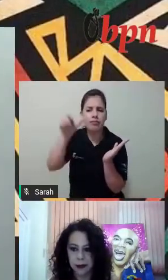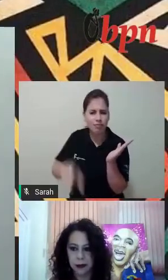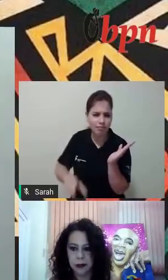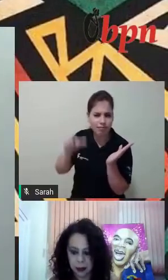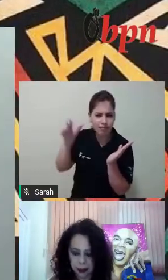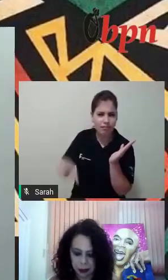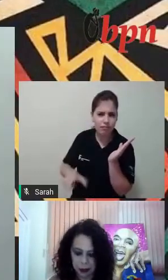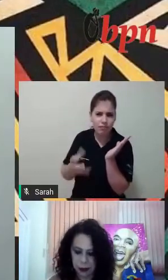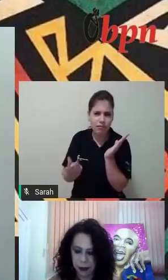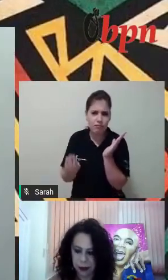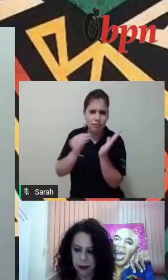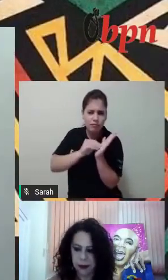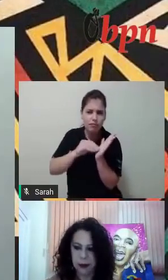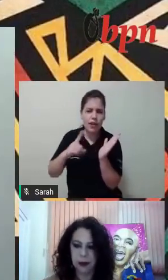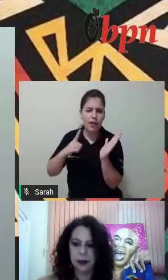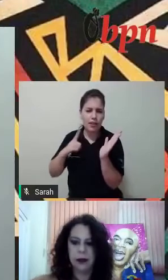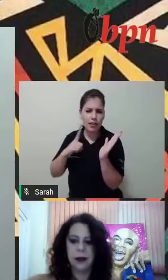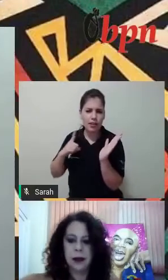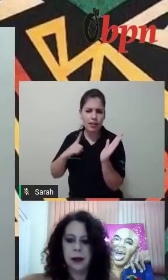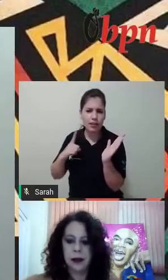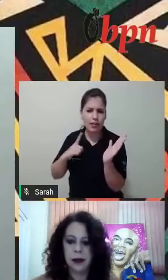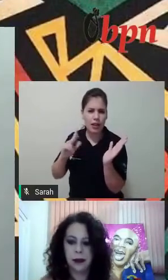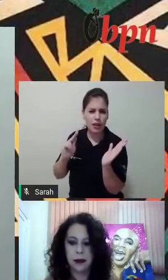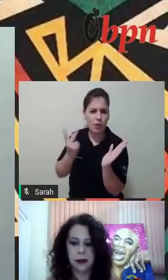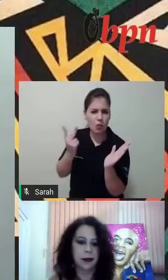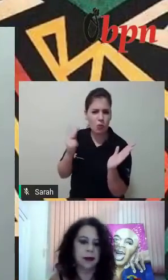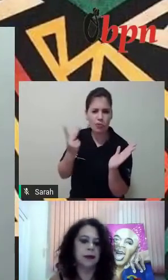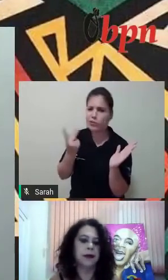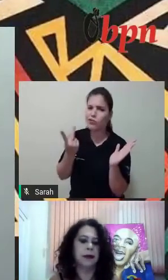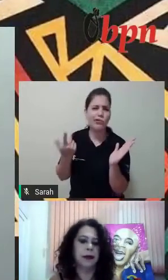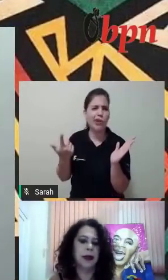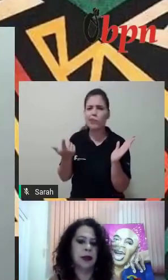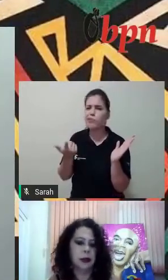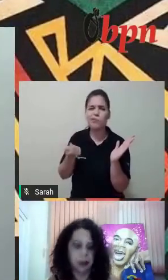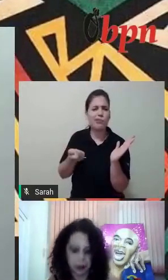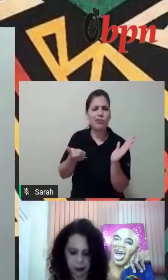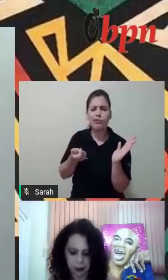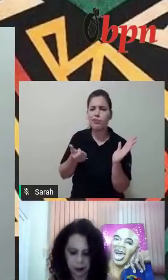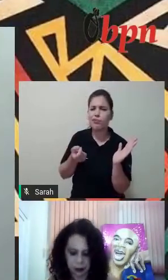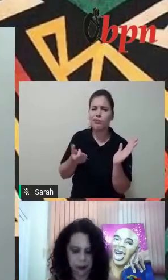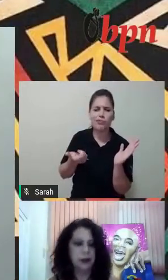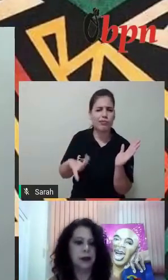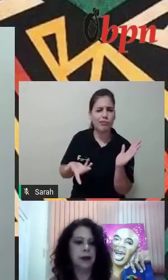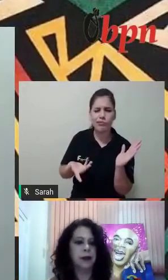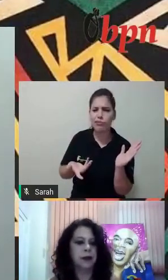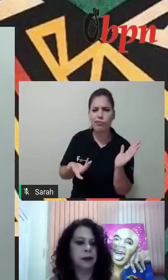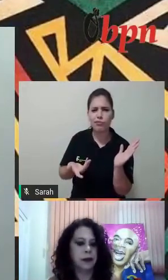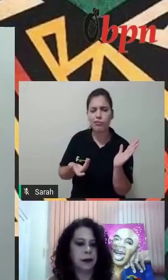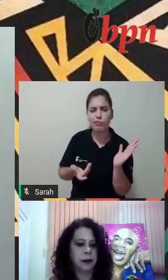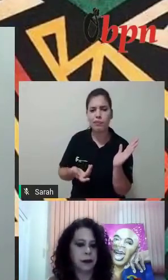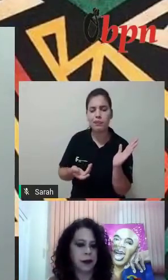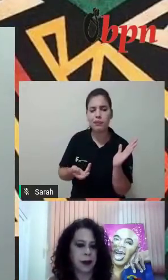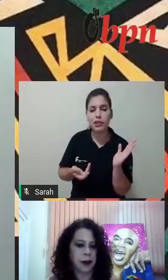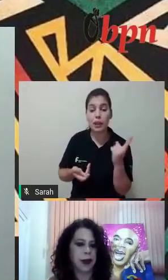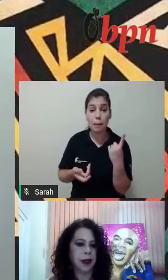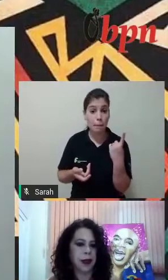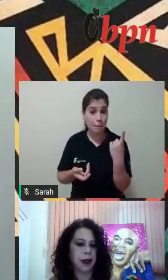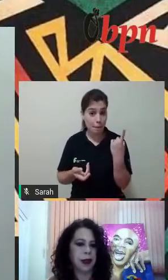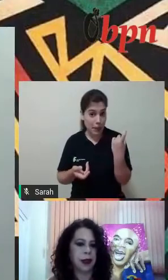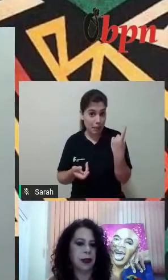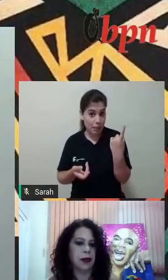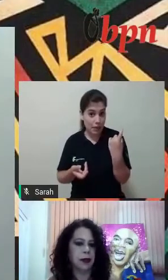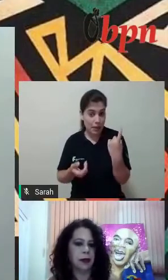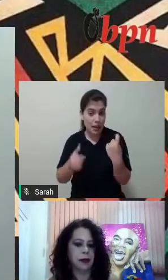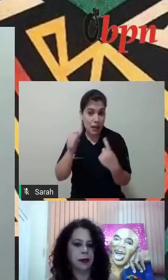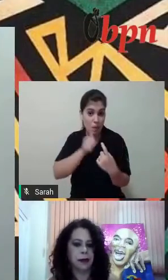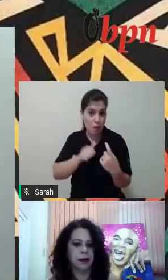de homoafetividade. Pouquíssimas. A primeira que dessa geração